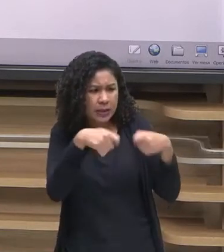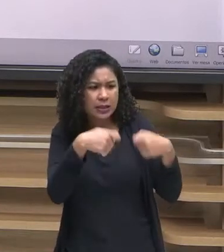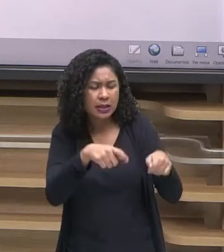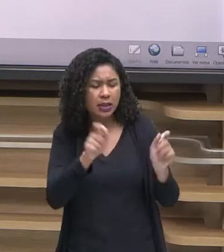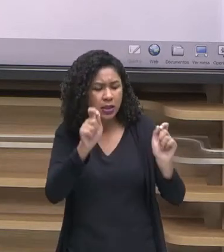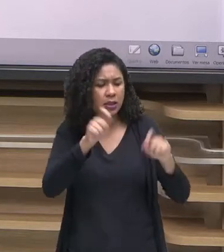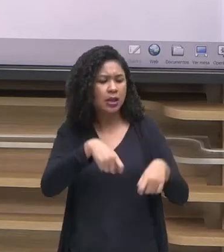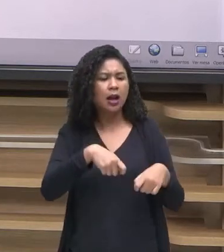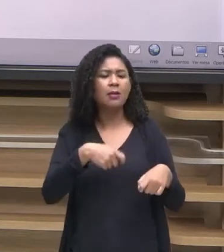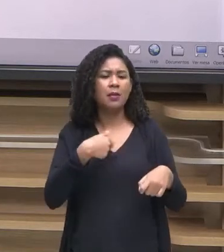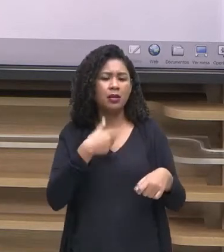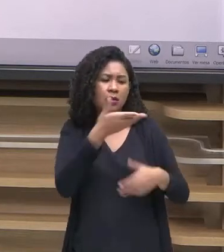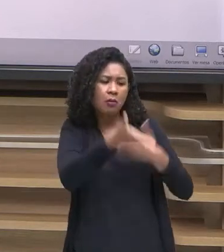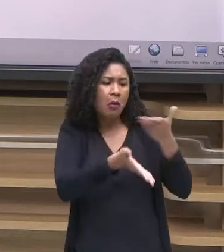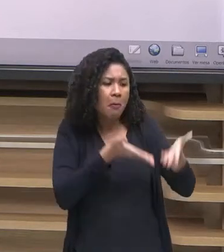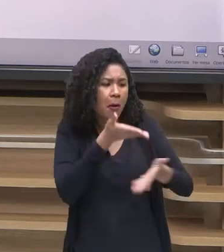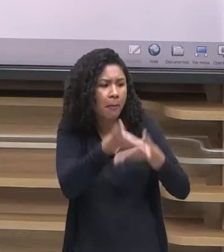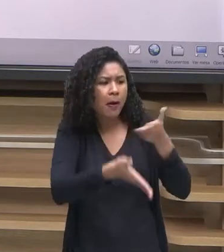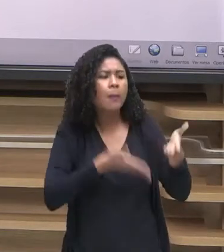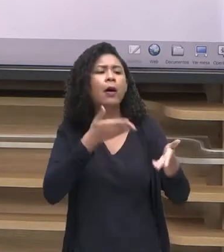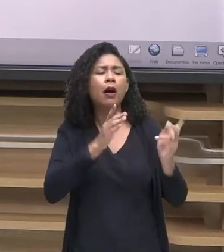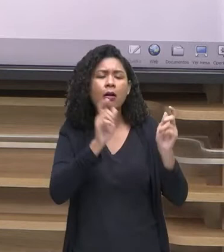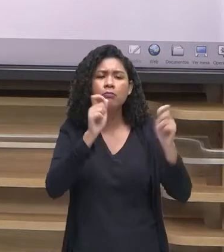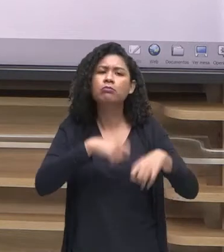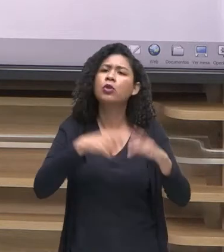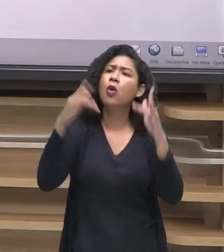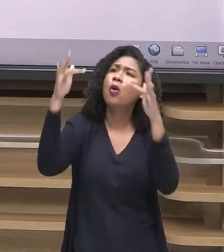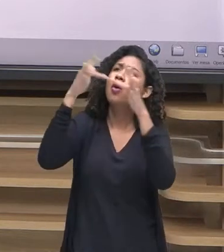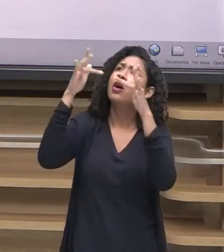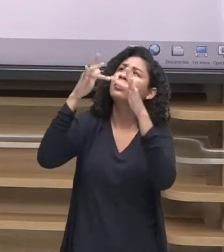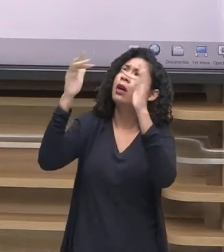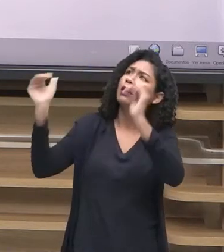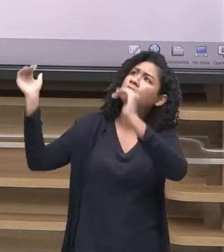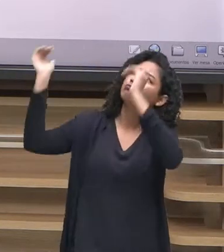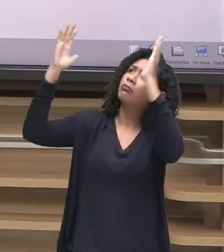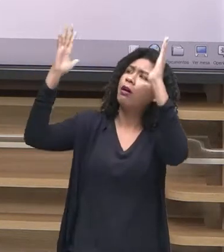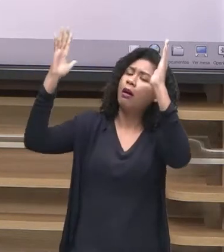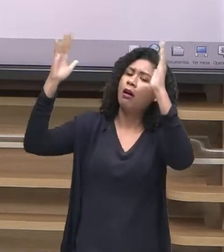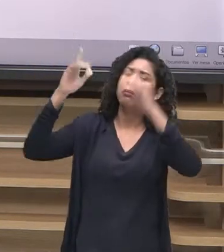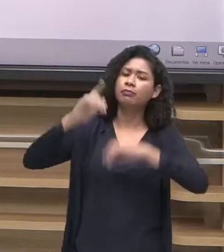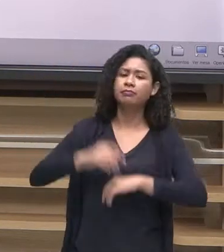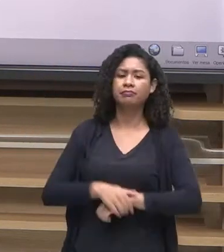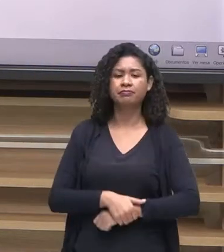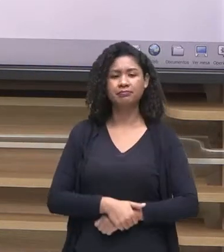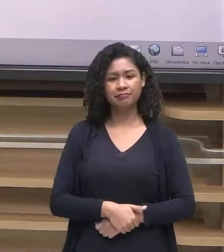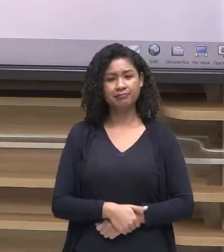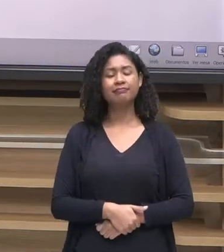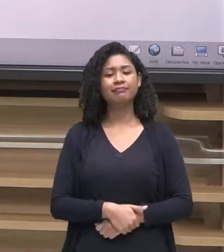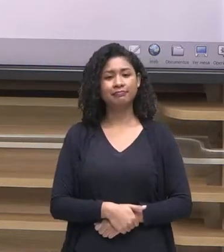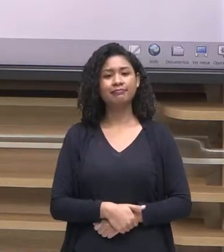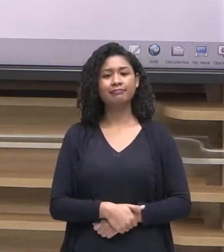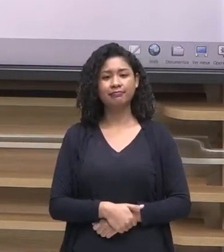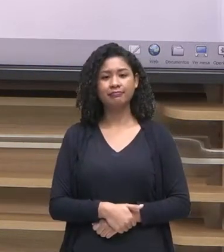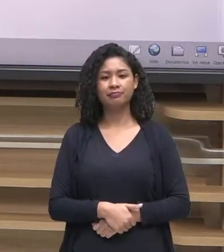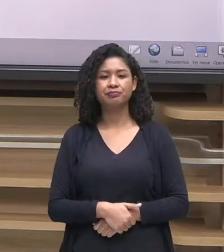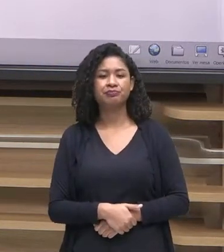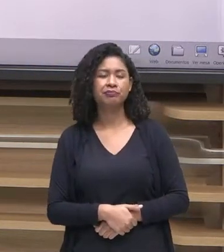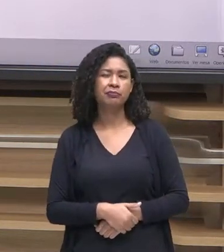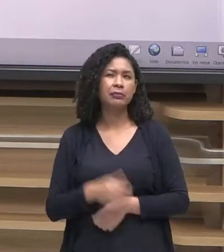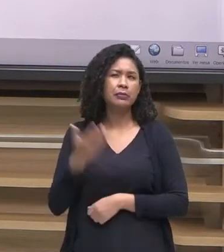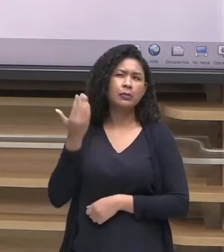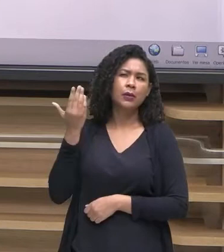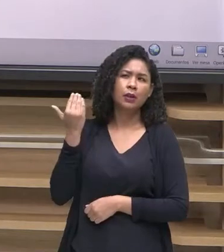valiosa para acessar o transcendente, para acessar Deus, para acessar o divino, né? Esses dias eu